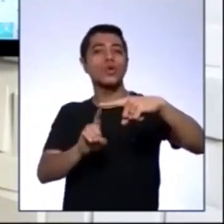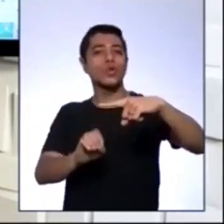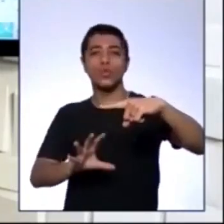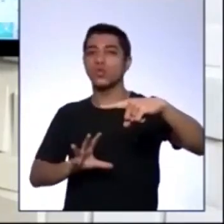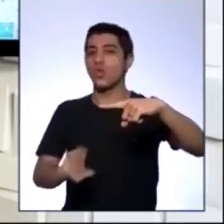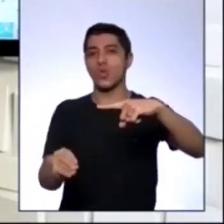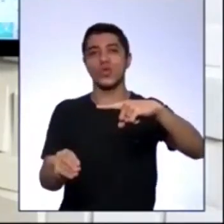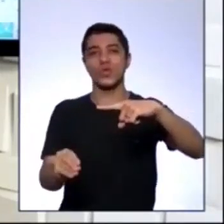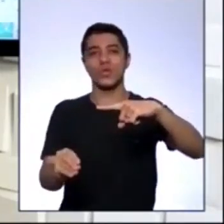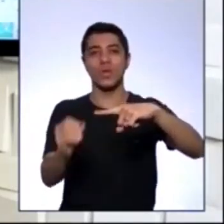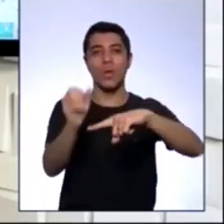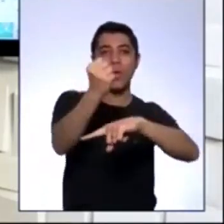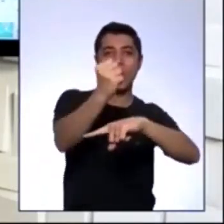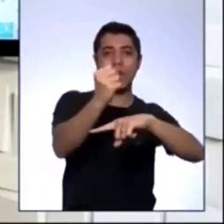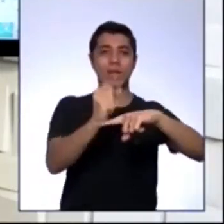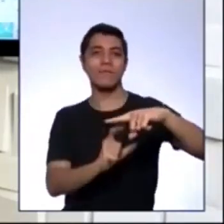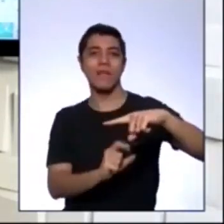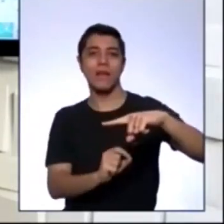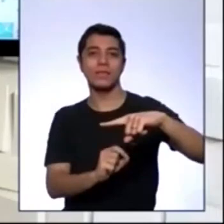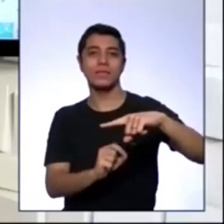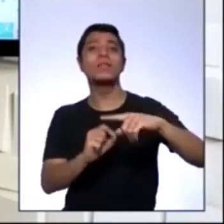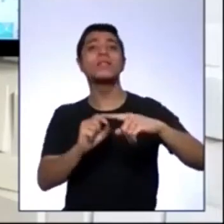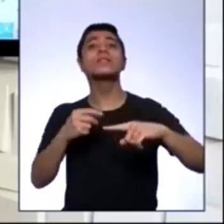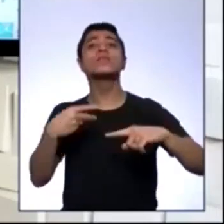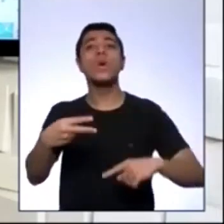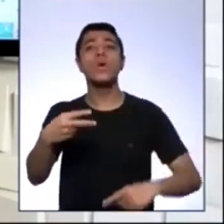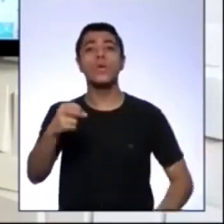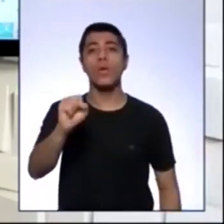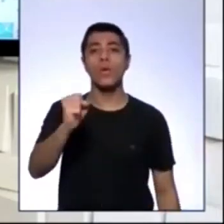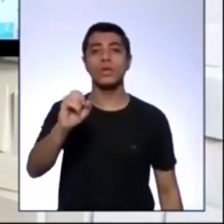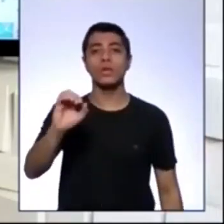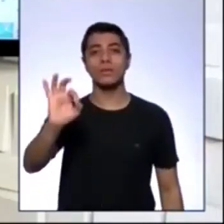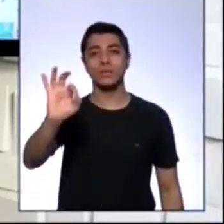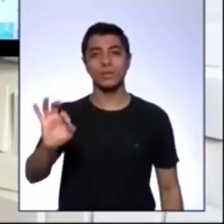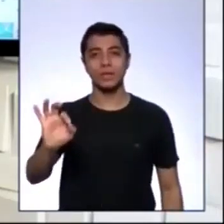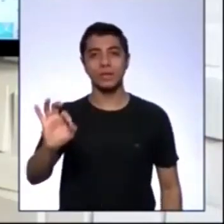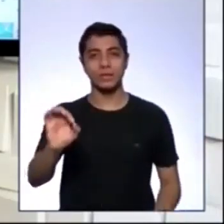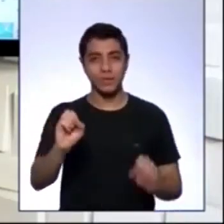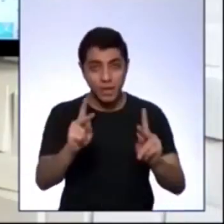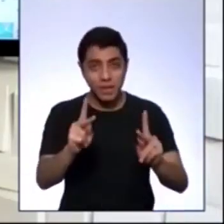80 fechado a beleza velho rapaz